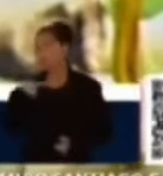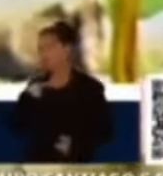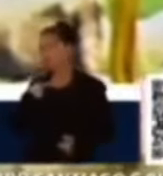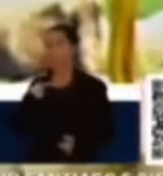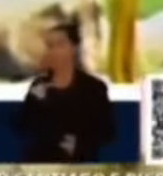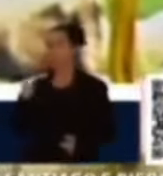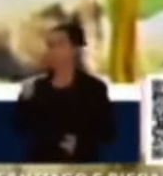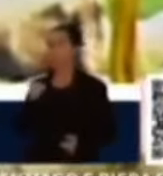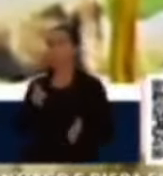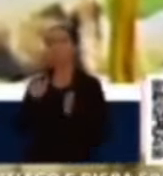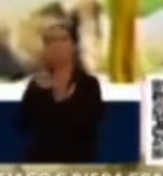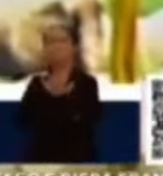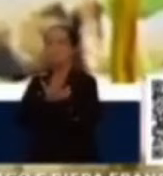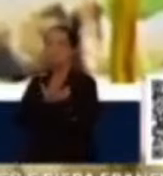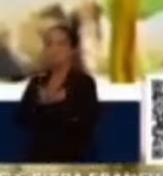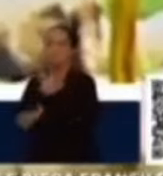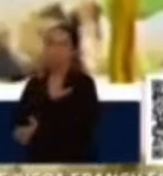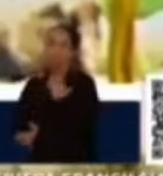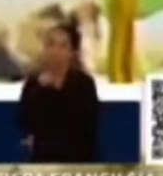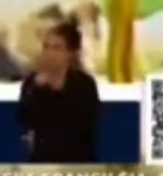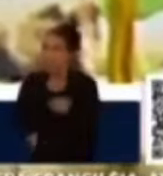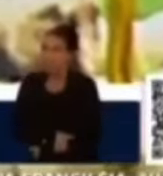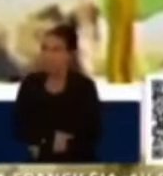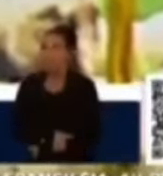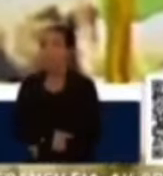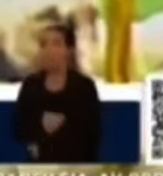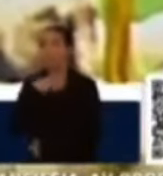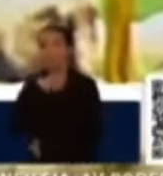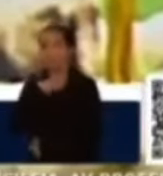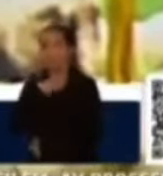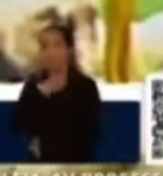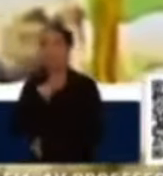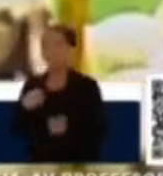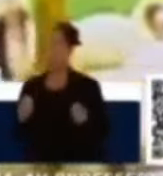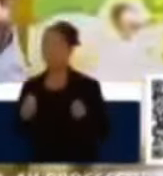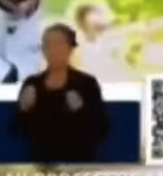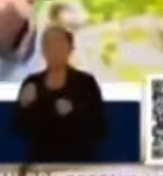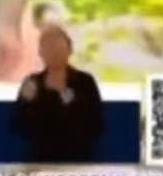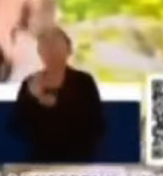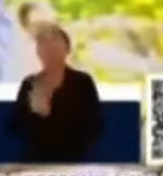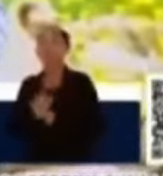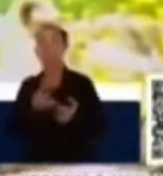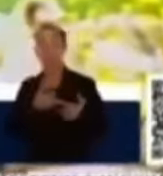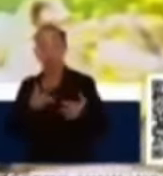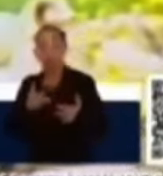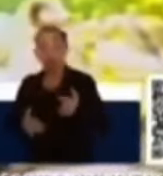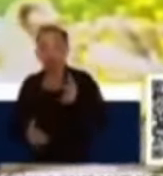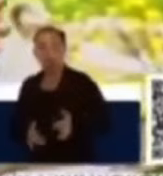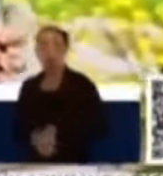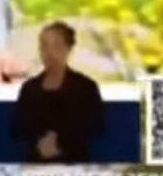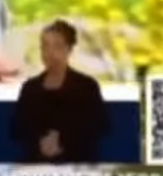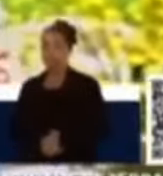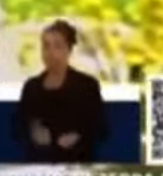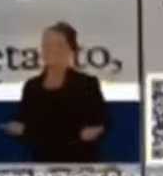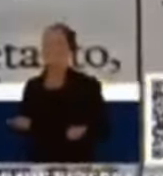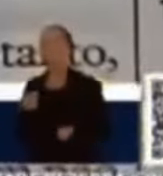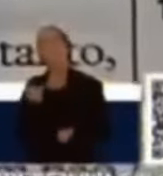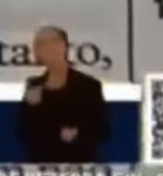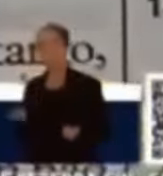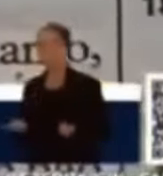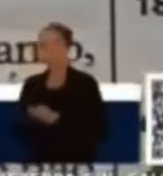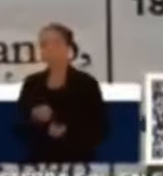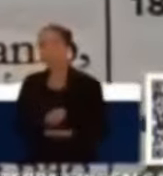não finjo de amar vocês não. Eu, se eu tiver que dar minha roupa, quem me conhece, quem anda comigo sabe disso.